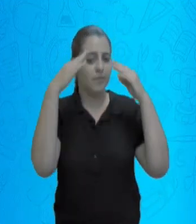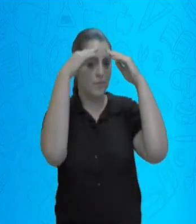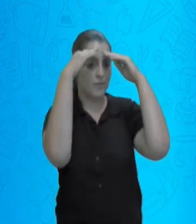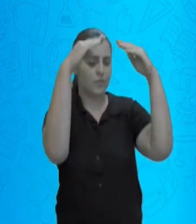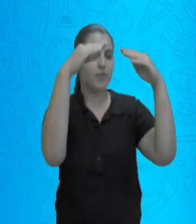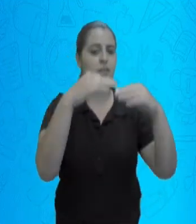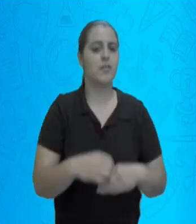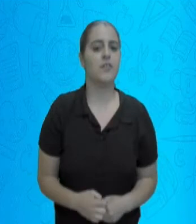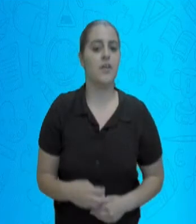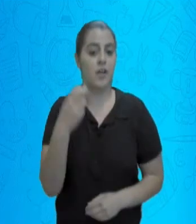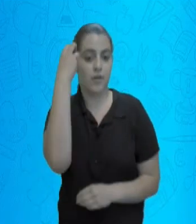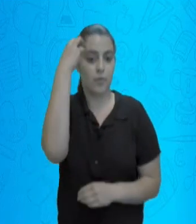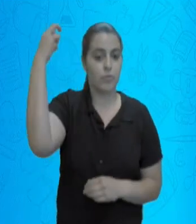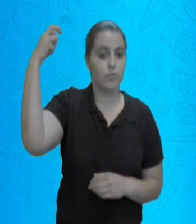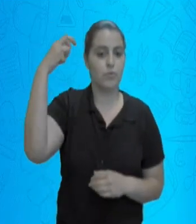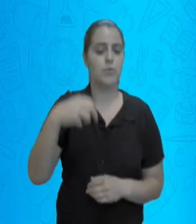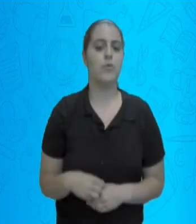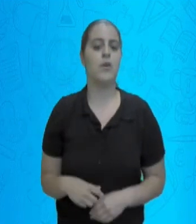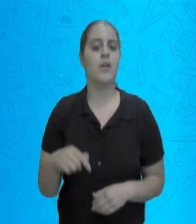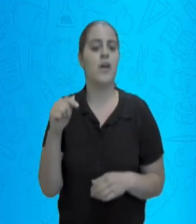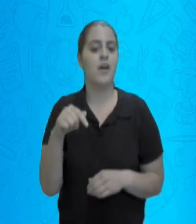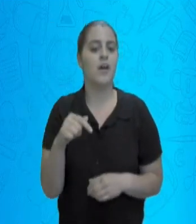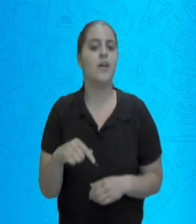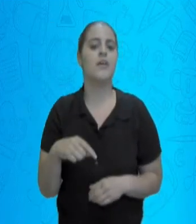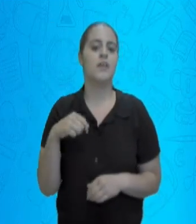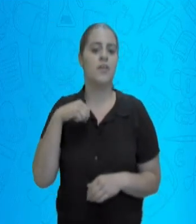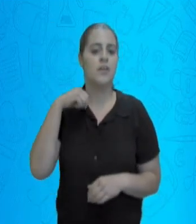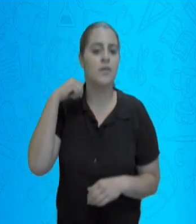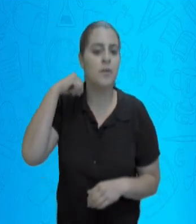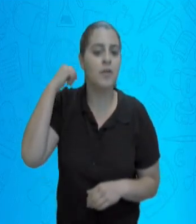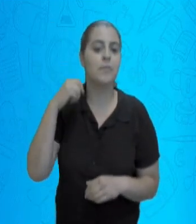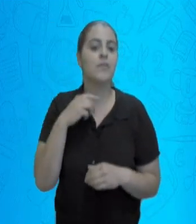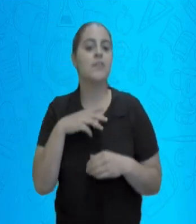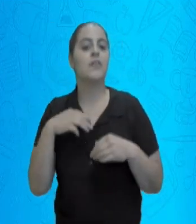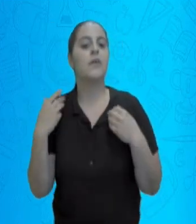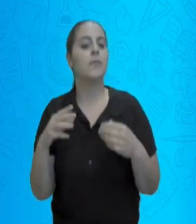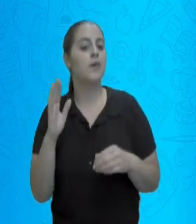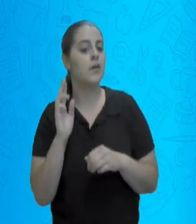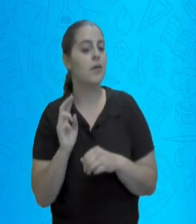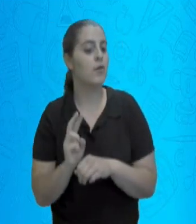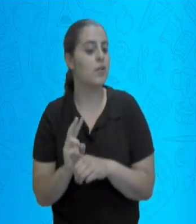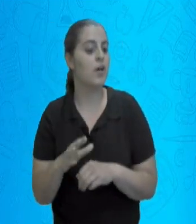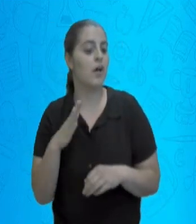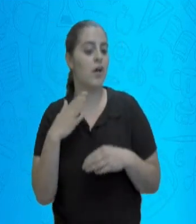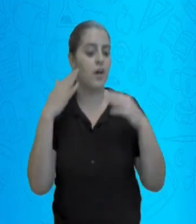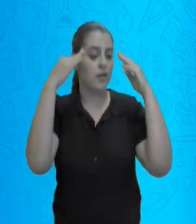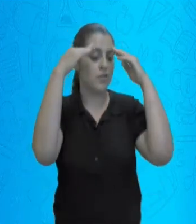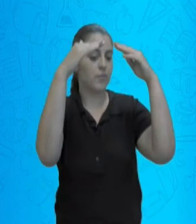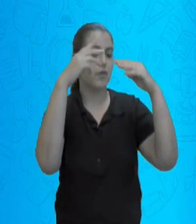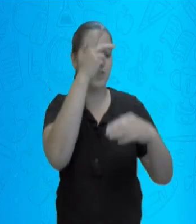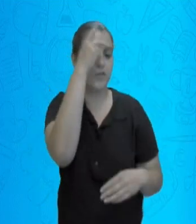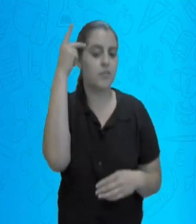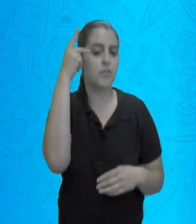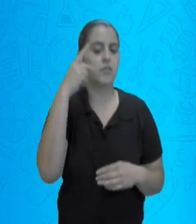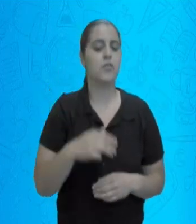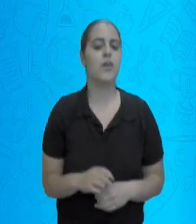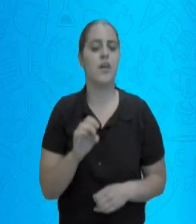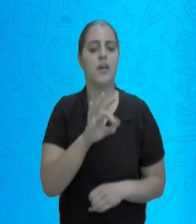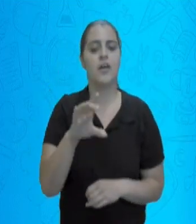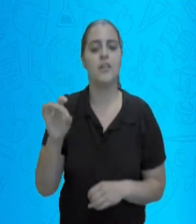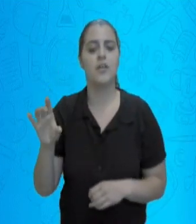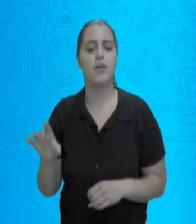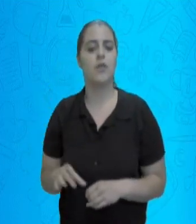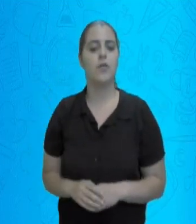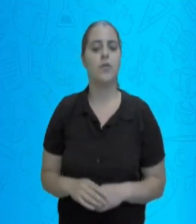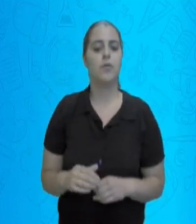respeitar. Apesar de ser aqui de Minas Gerais, a gente tem que respeitar as pessoas que moram no Sul, as pessoas que moram no Nordeste, cada um